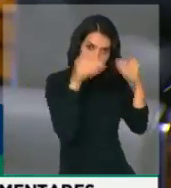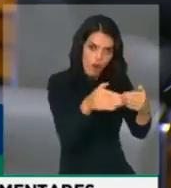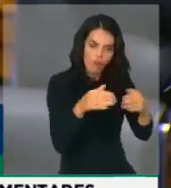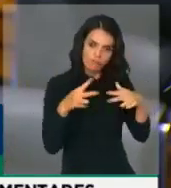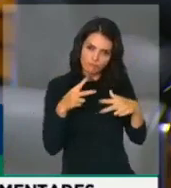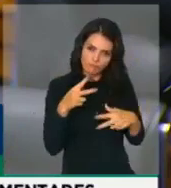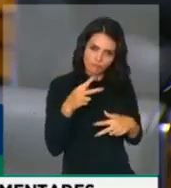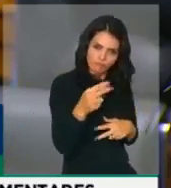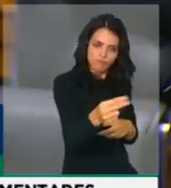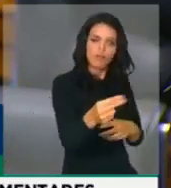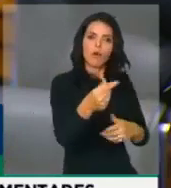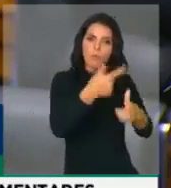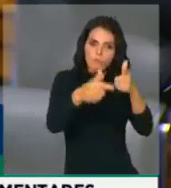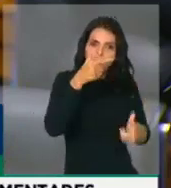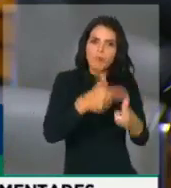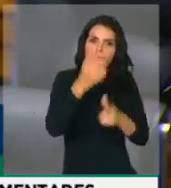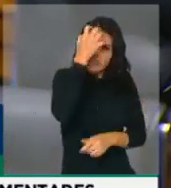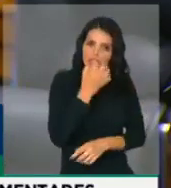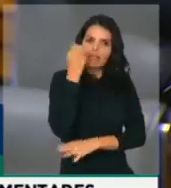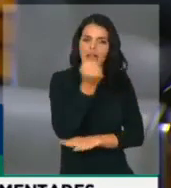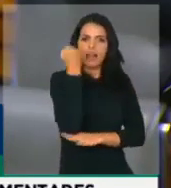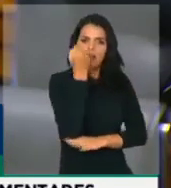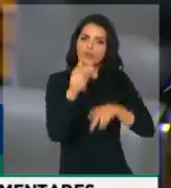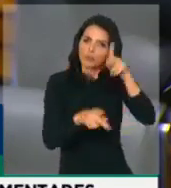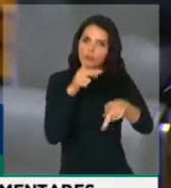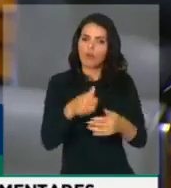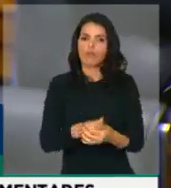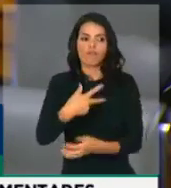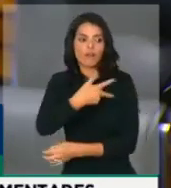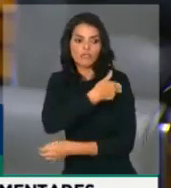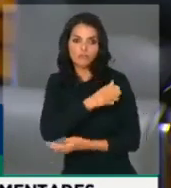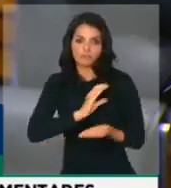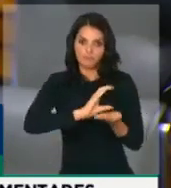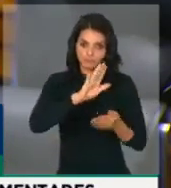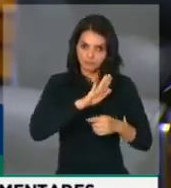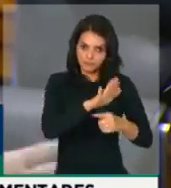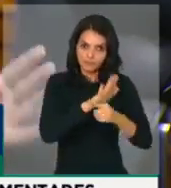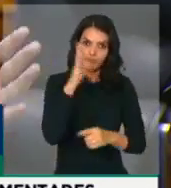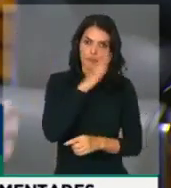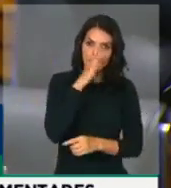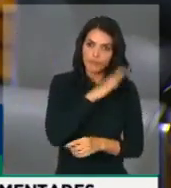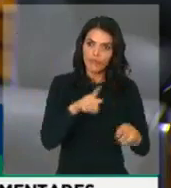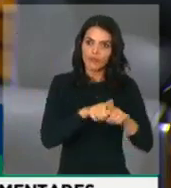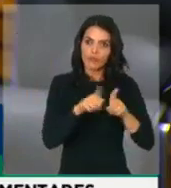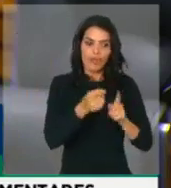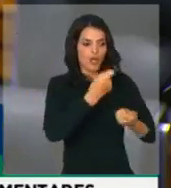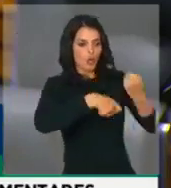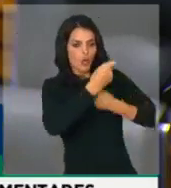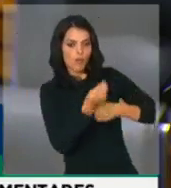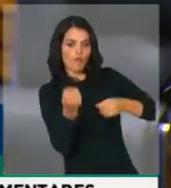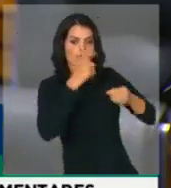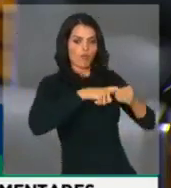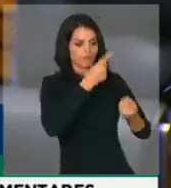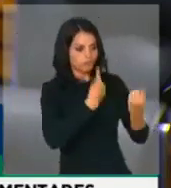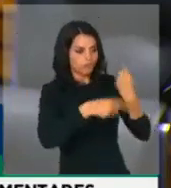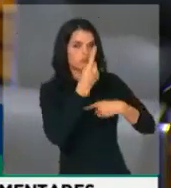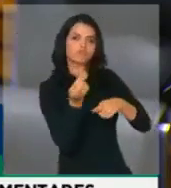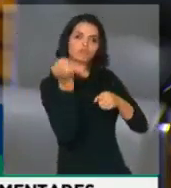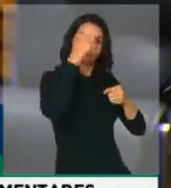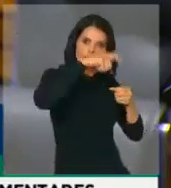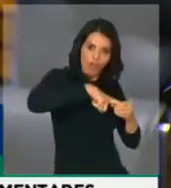resposta a esses desafios, professora Massivânia, da vacina, do auxílio emergencial, da recuperação da economia. Esse é tema